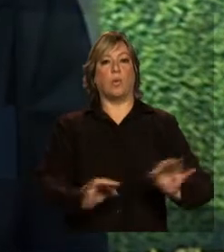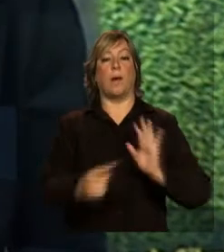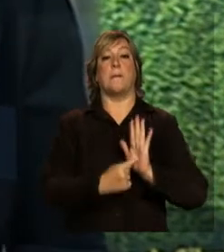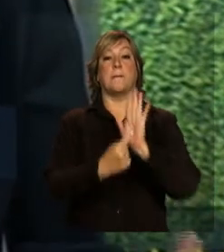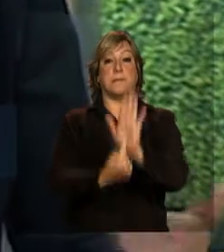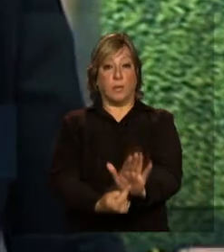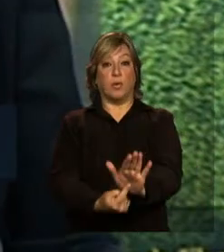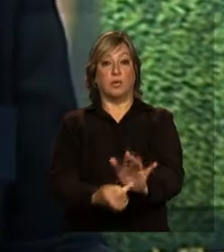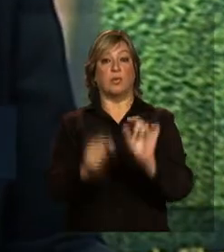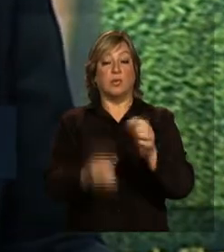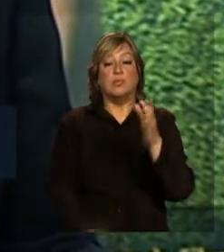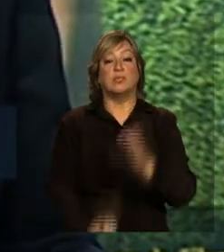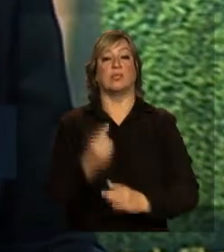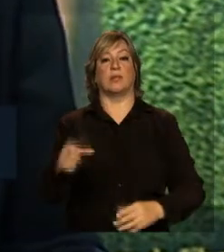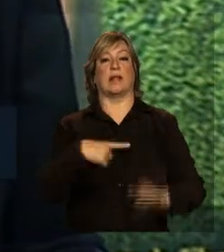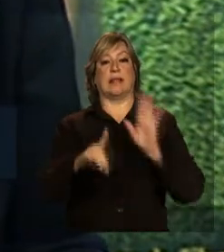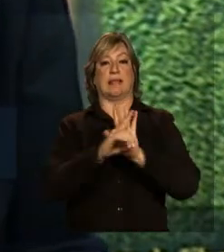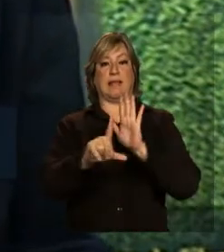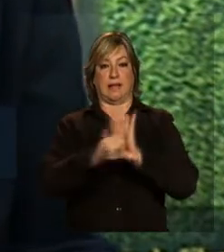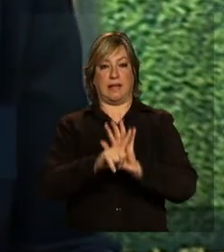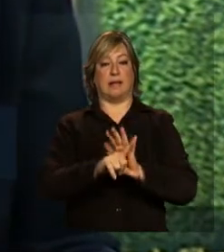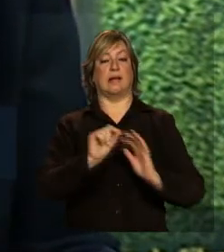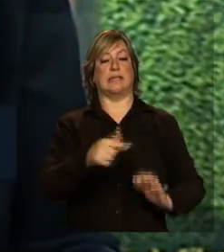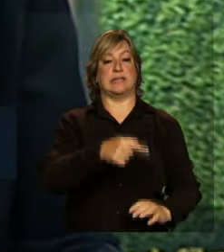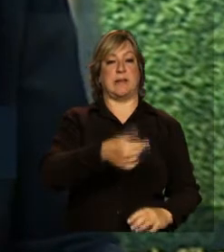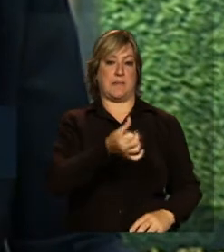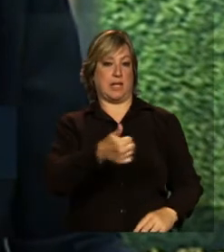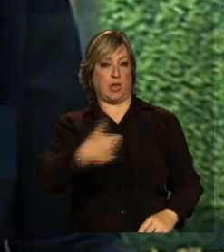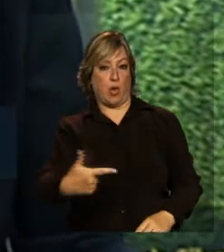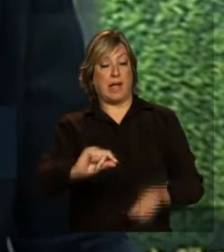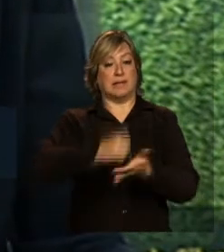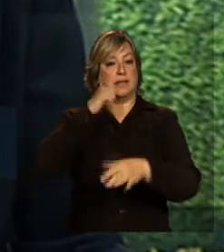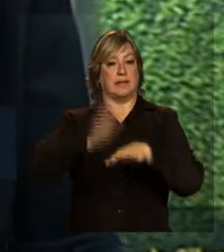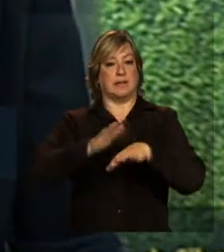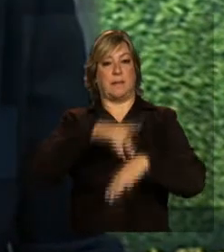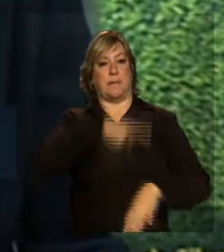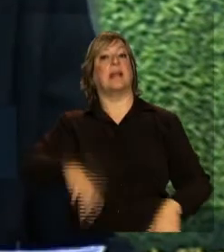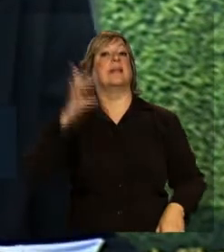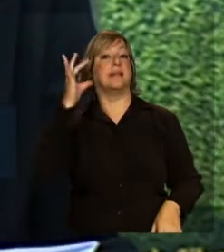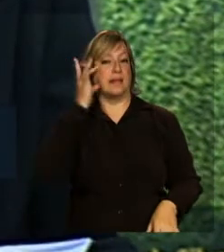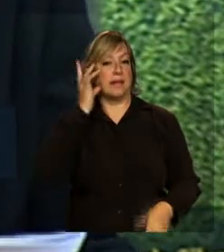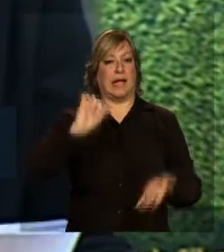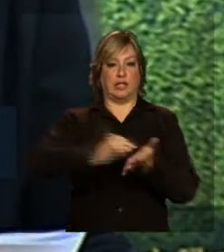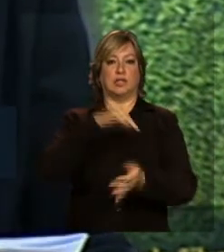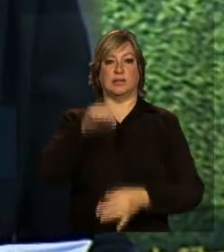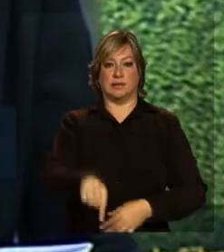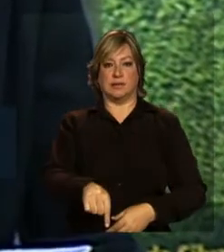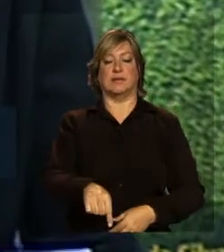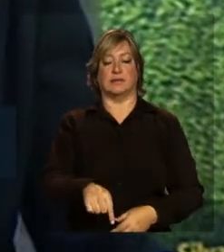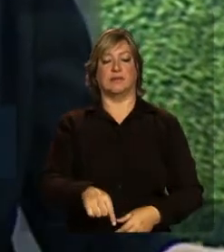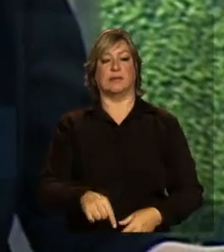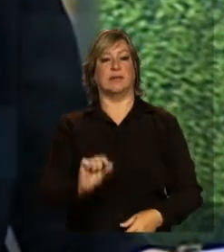apresentadas, inauguradas no decreto 7612, assinado pela Presidenta da República, pela